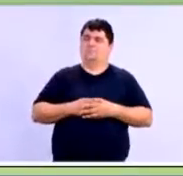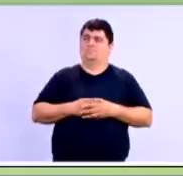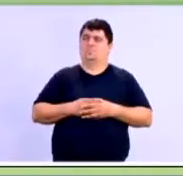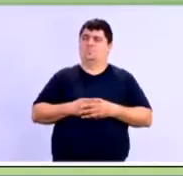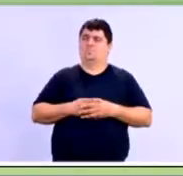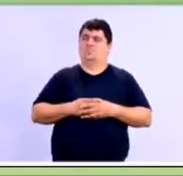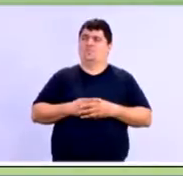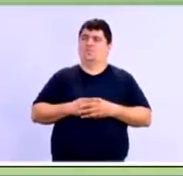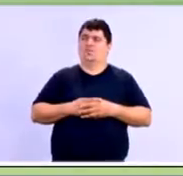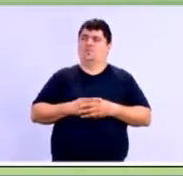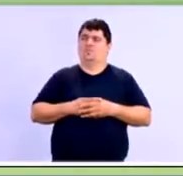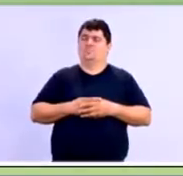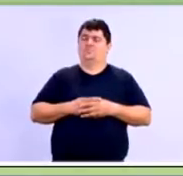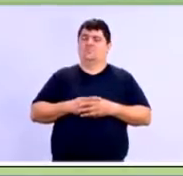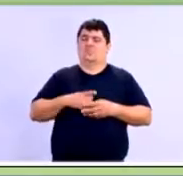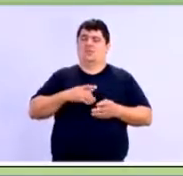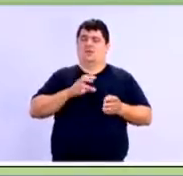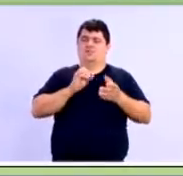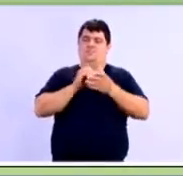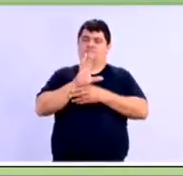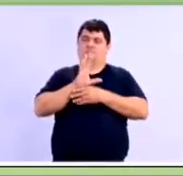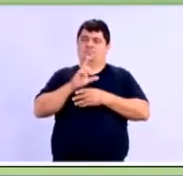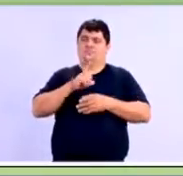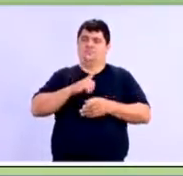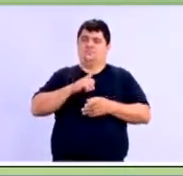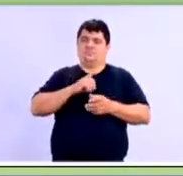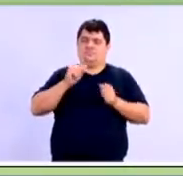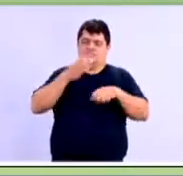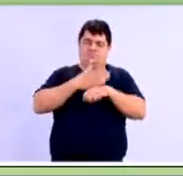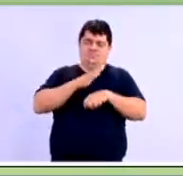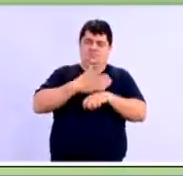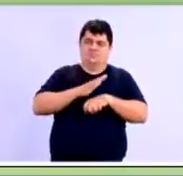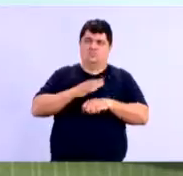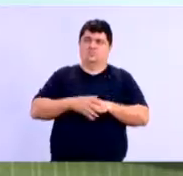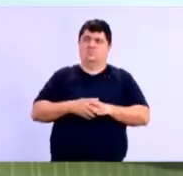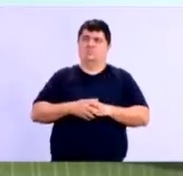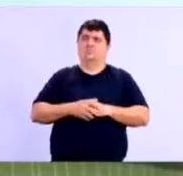sempre, a gente seguindo pelos slides, a gente vai conseguir fazer as atividades.